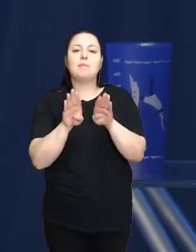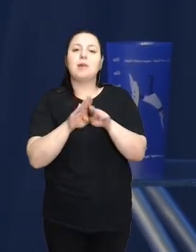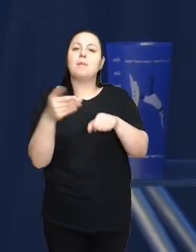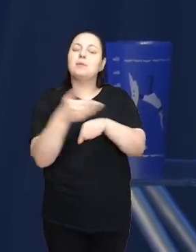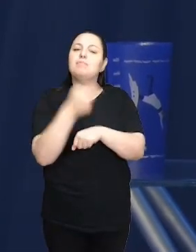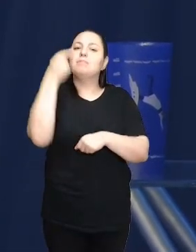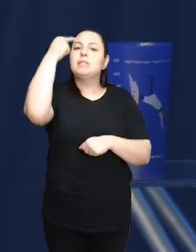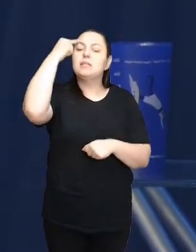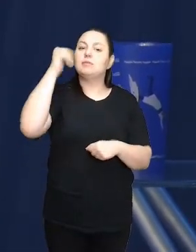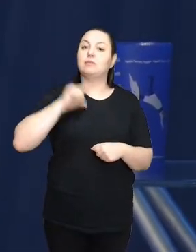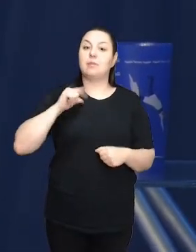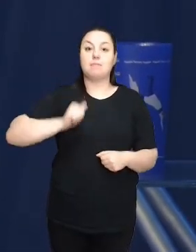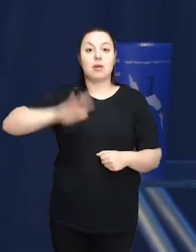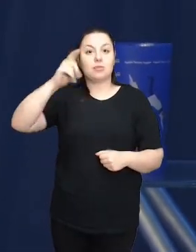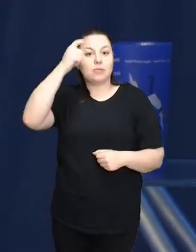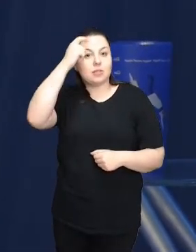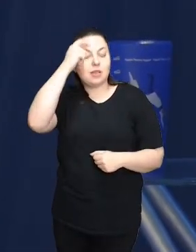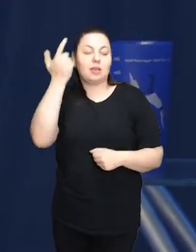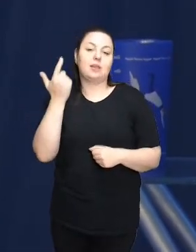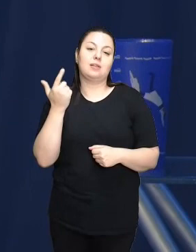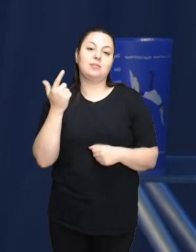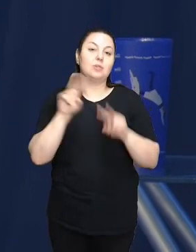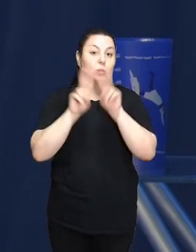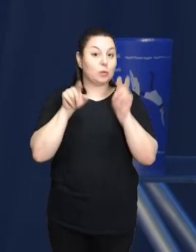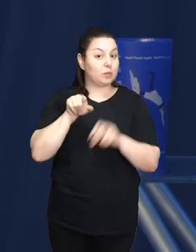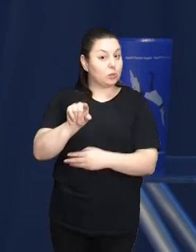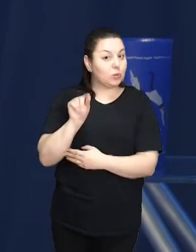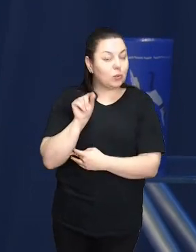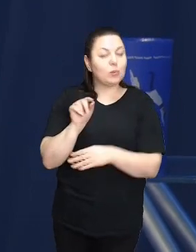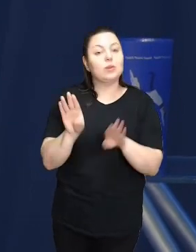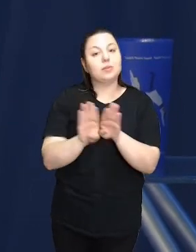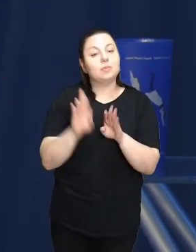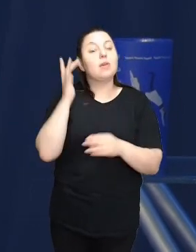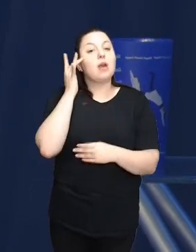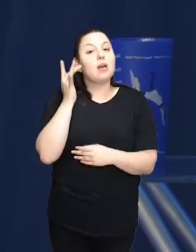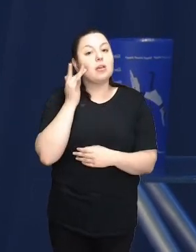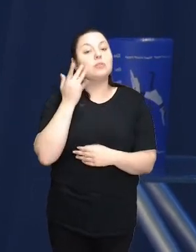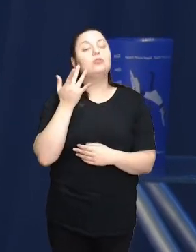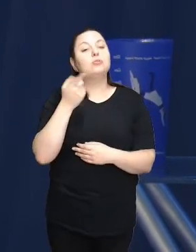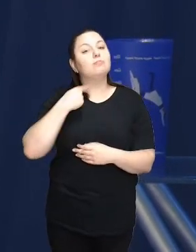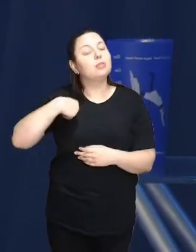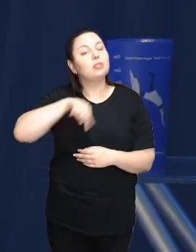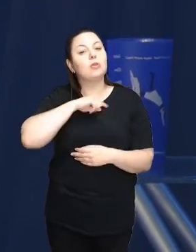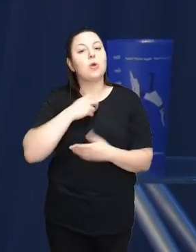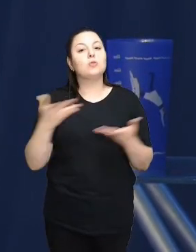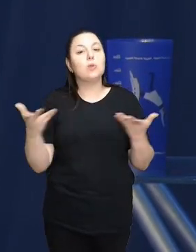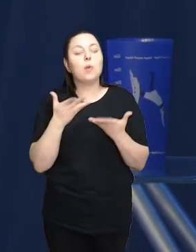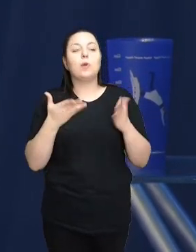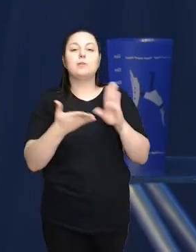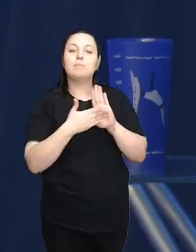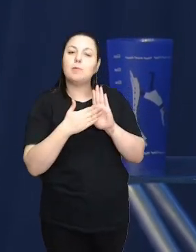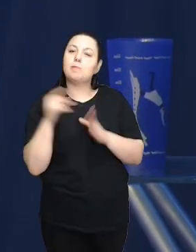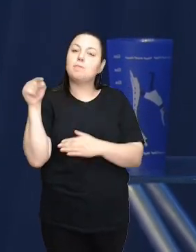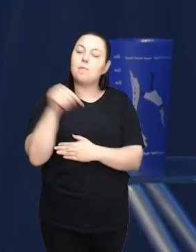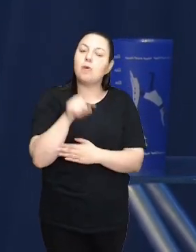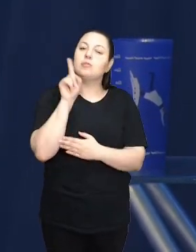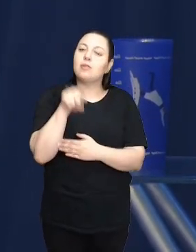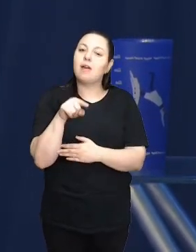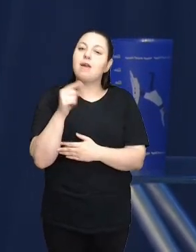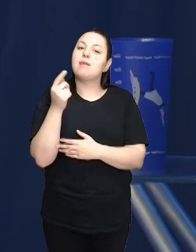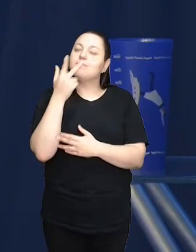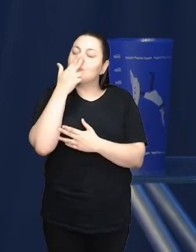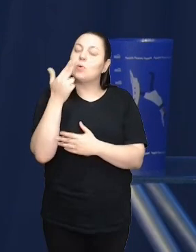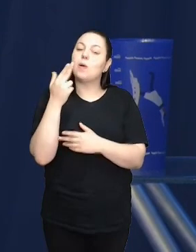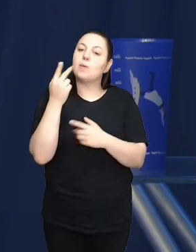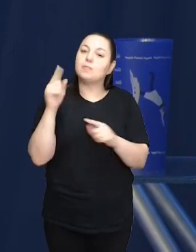mais consciência. E eu acho que o que a gente está trazendo aqui é um movimento muito de reflexão, de educação,